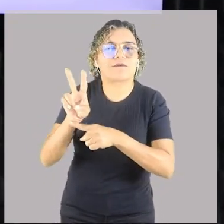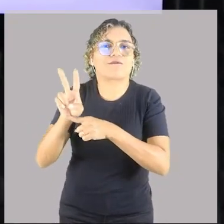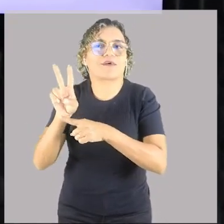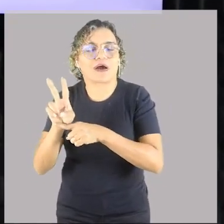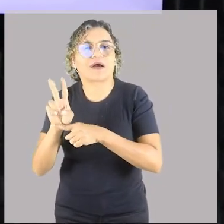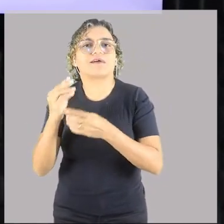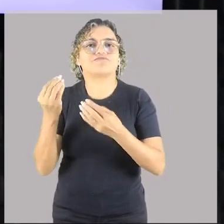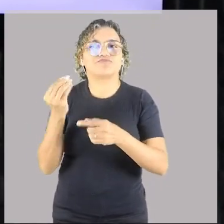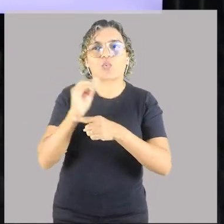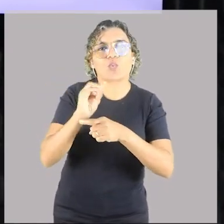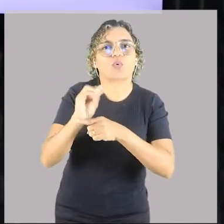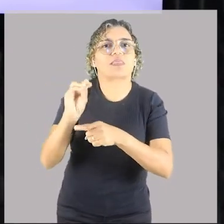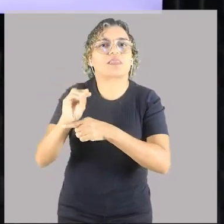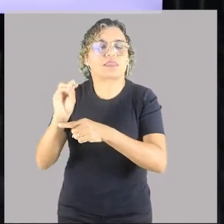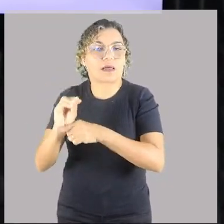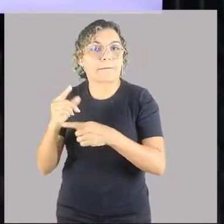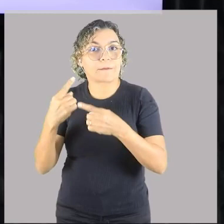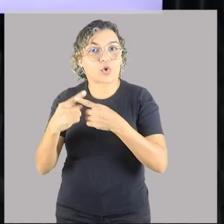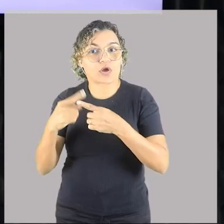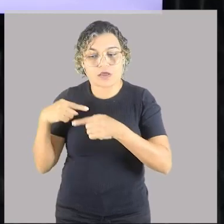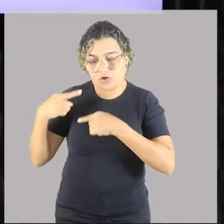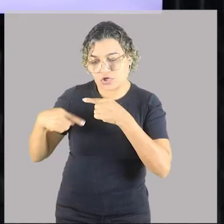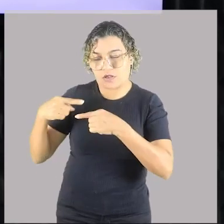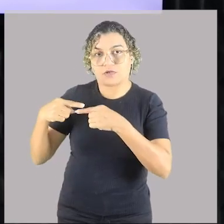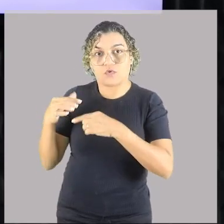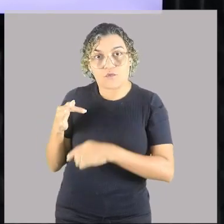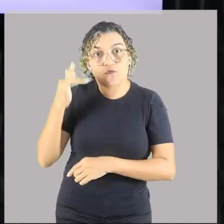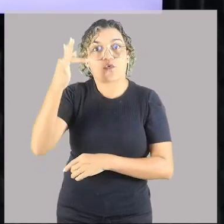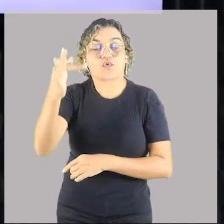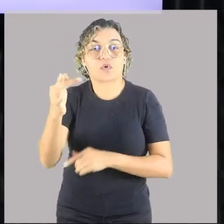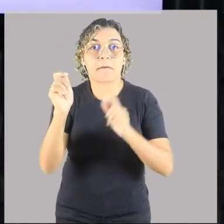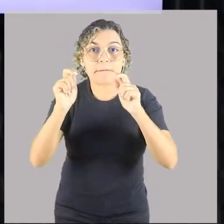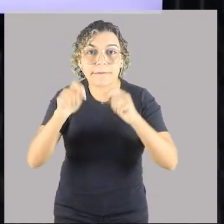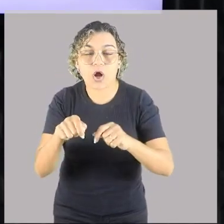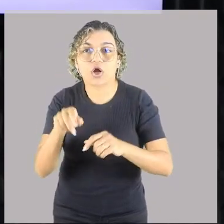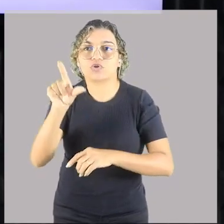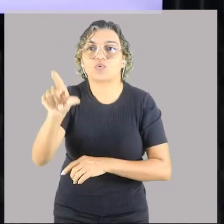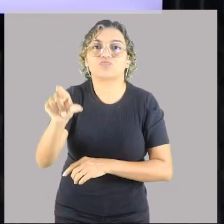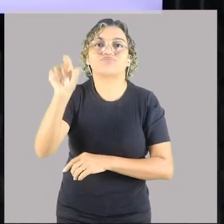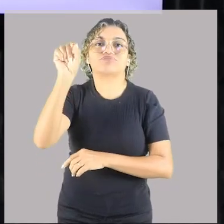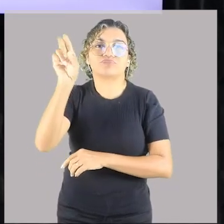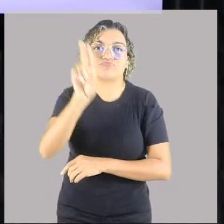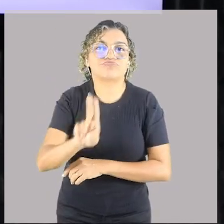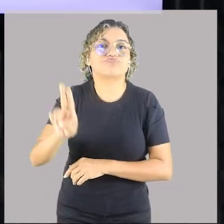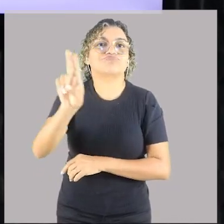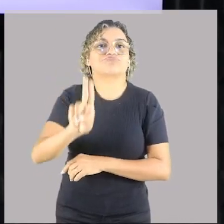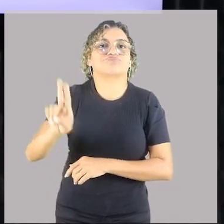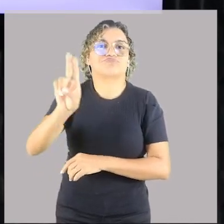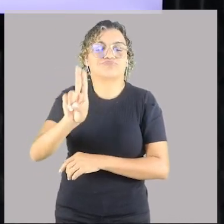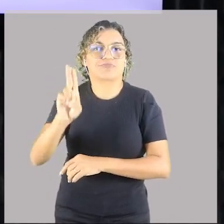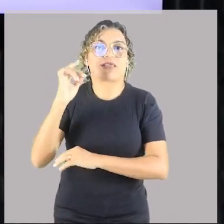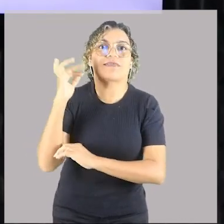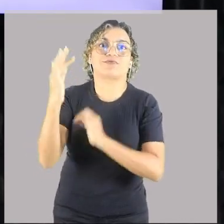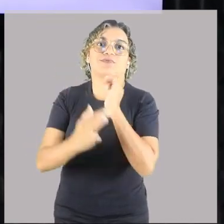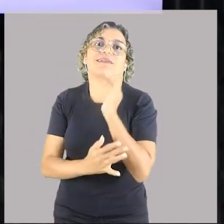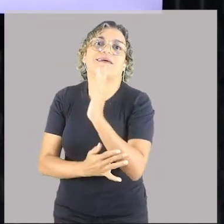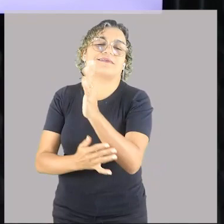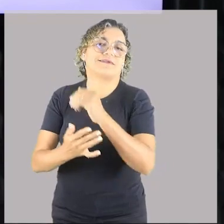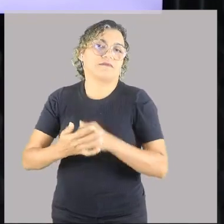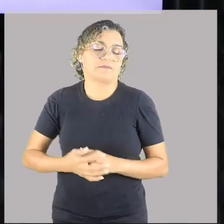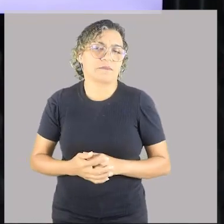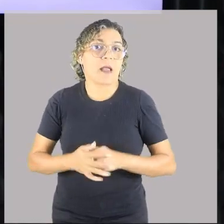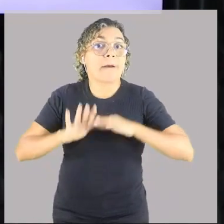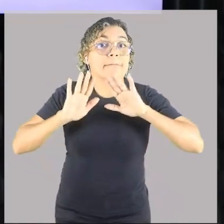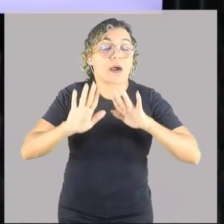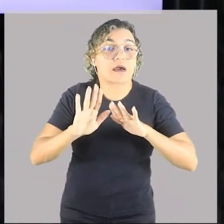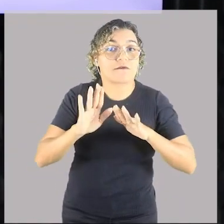e conservar para que as futuras gerações elas possam usufruir da natureza.